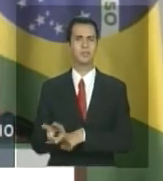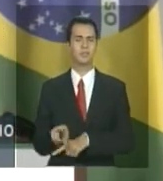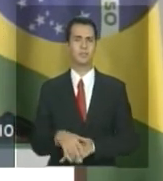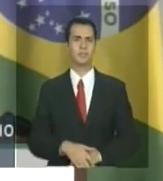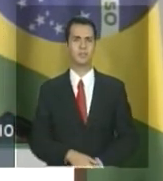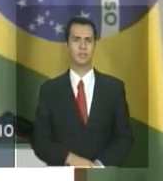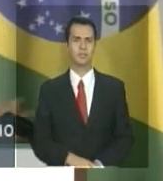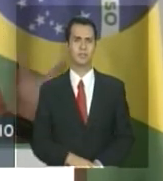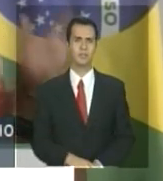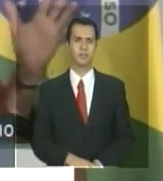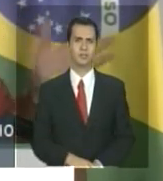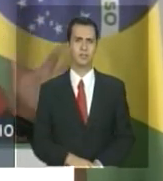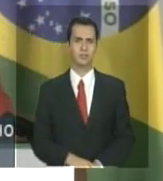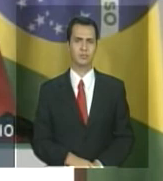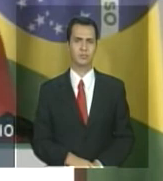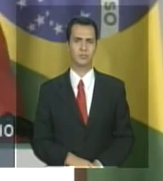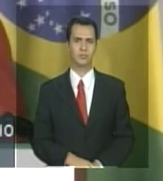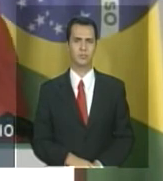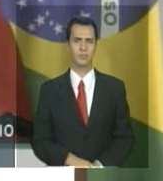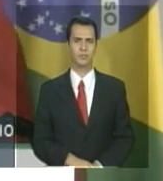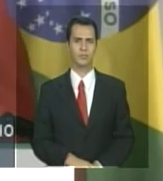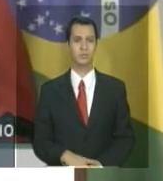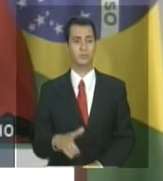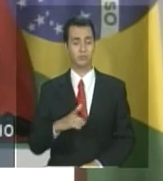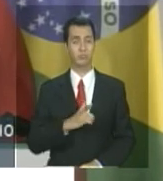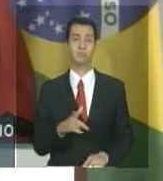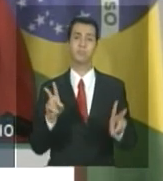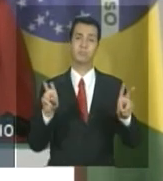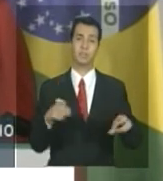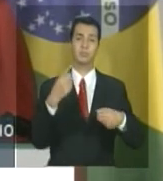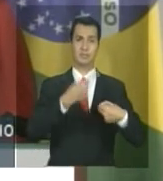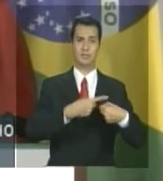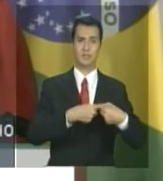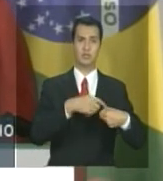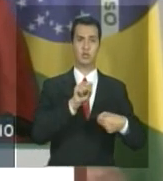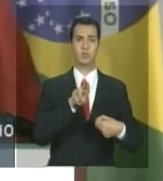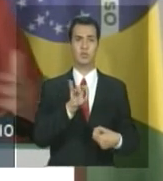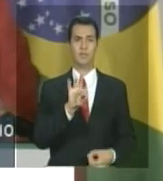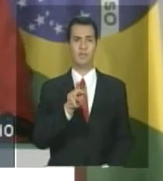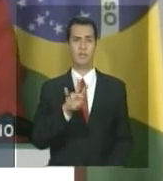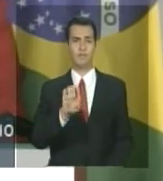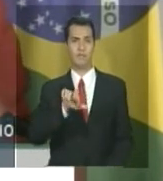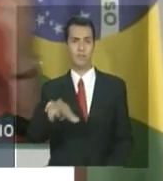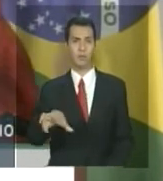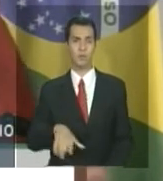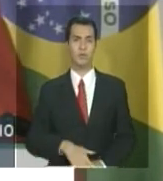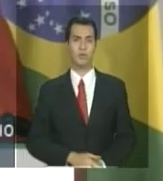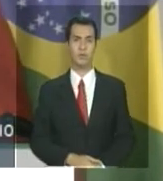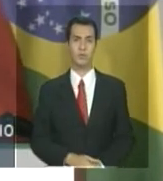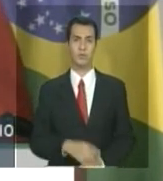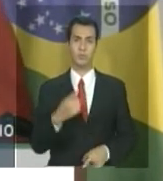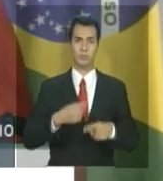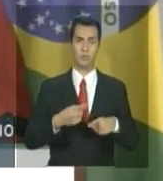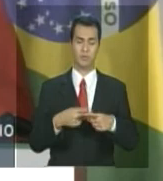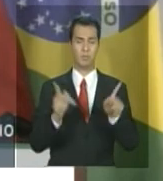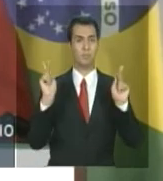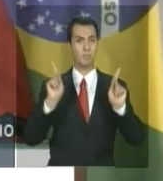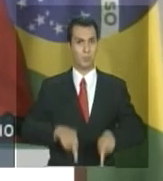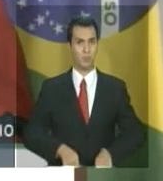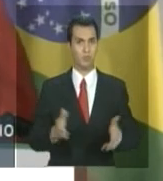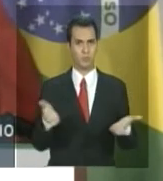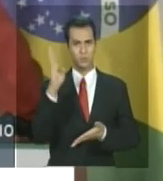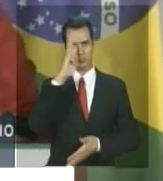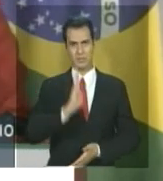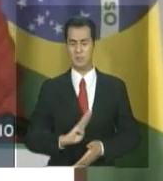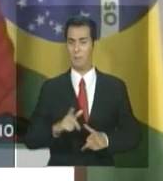desde a questão das cidades sustentáveis, porque a grande maioria da nossa população hoje é